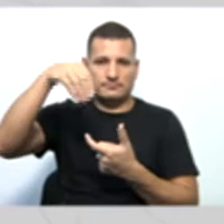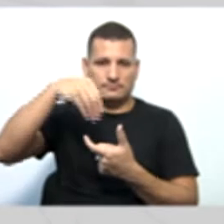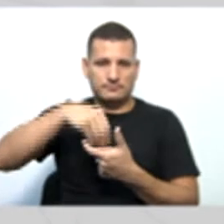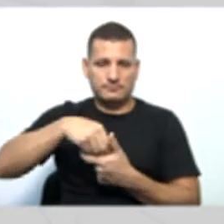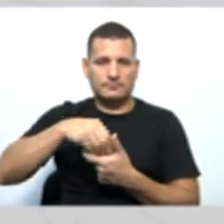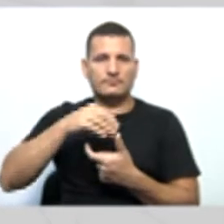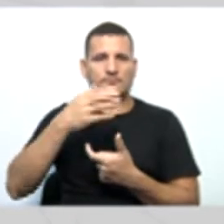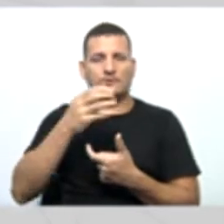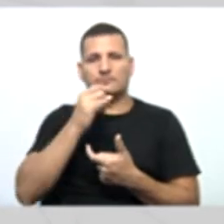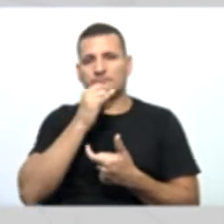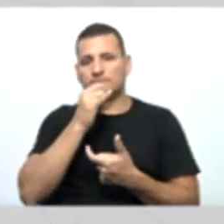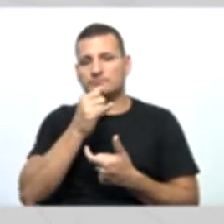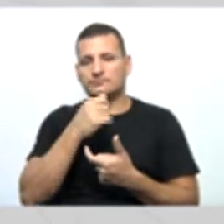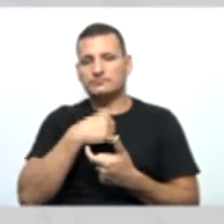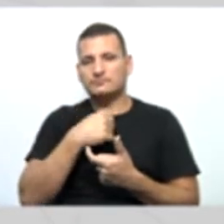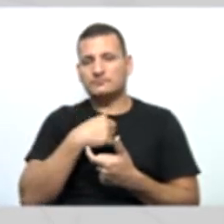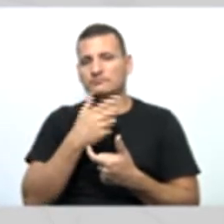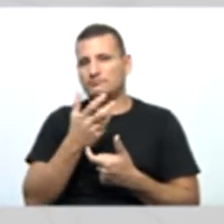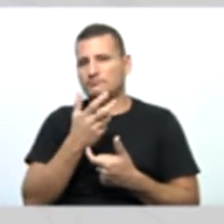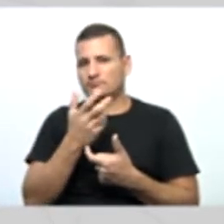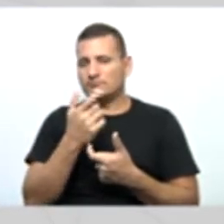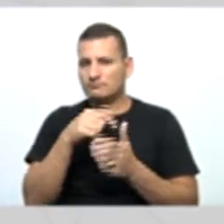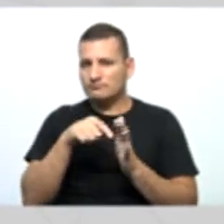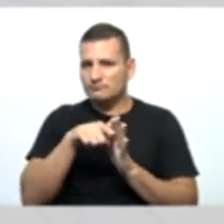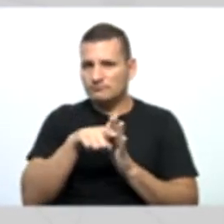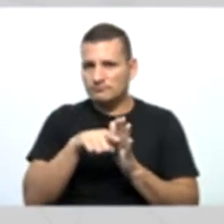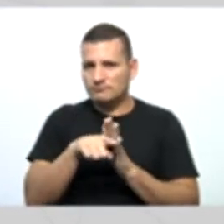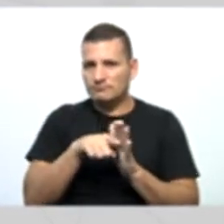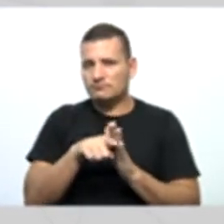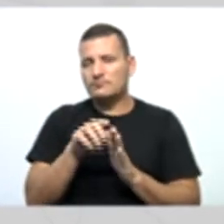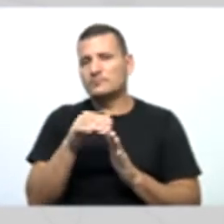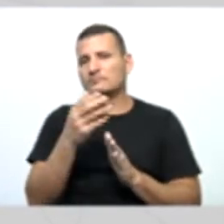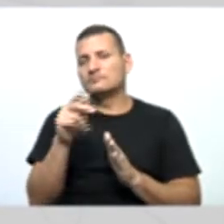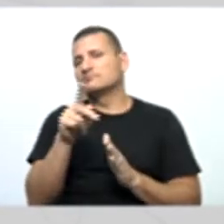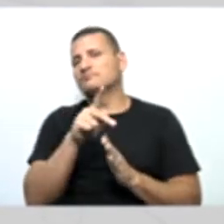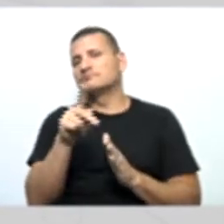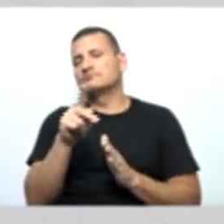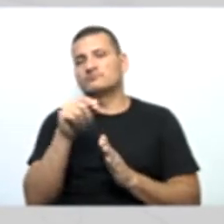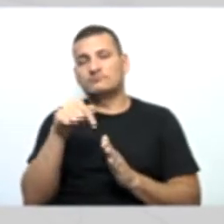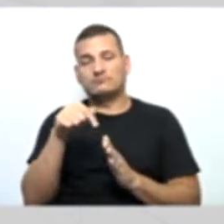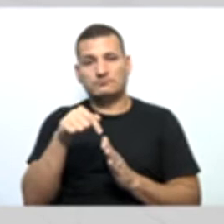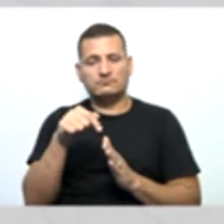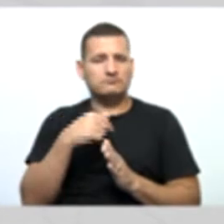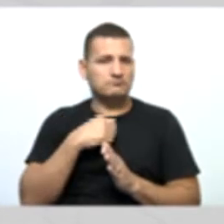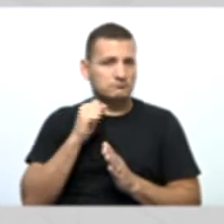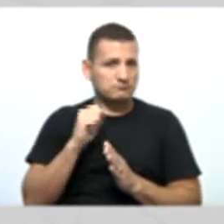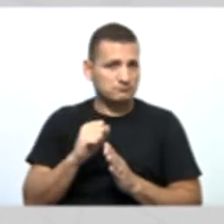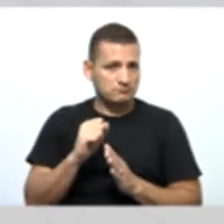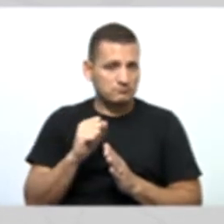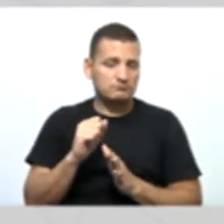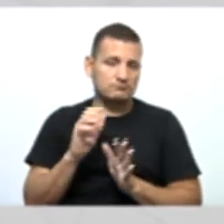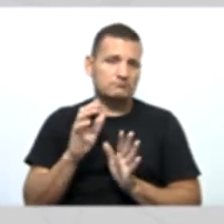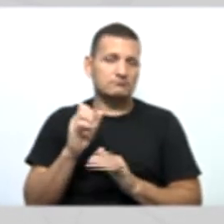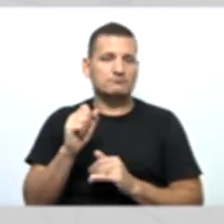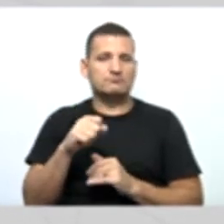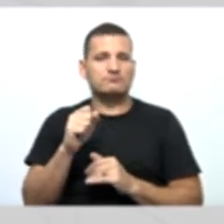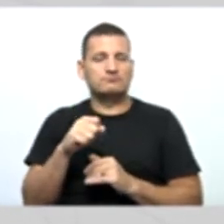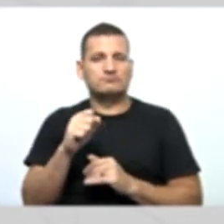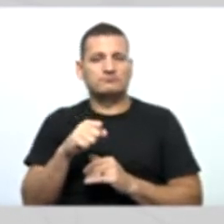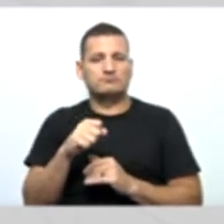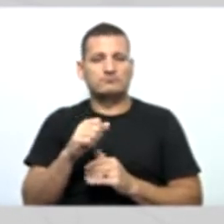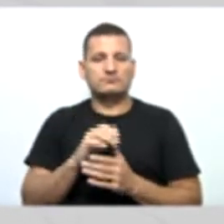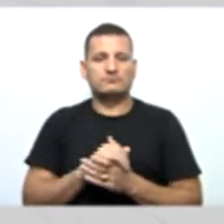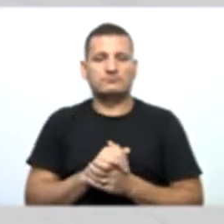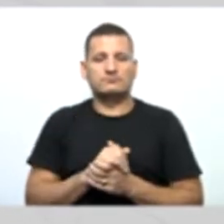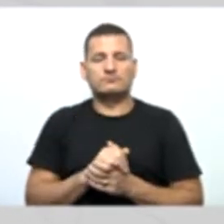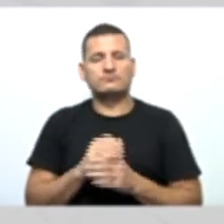uma consulta, quais são os professores matriculados aqui na instituição? Eu posso fazer isso? Sim. Eu